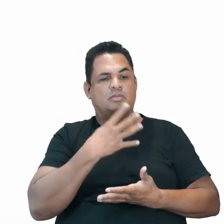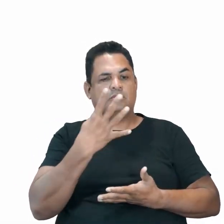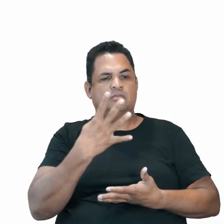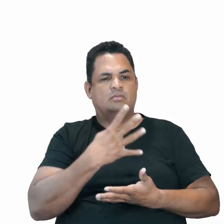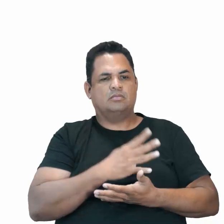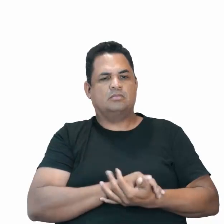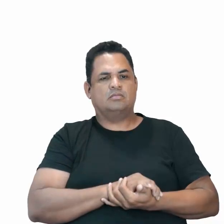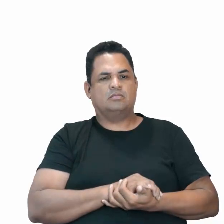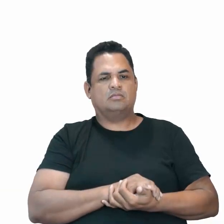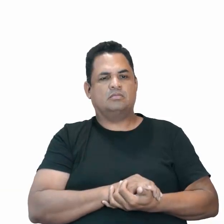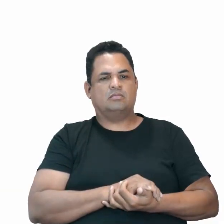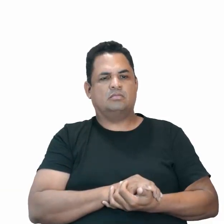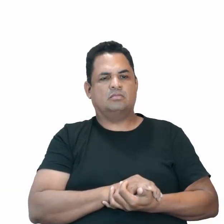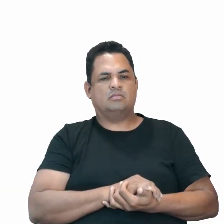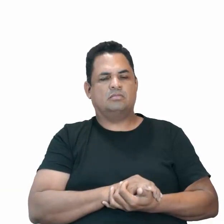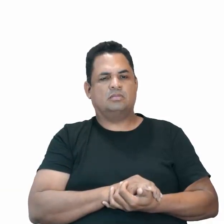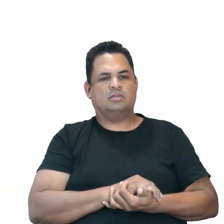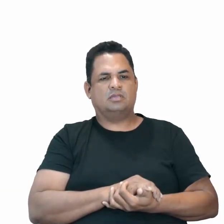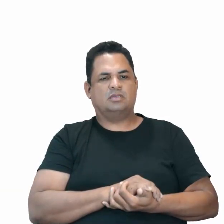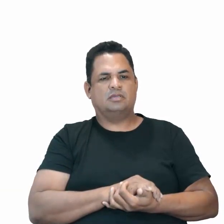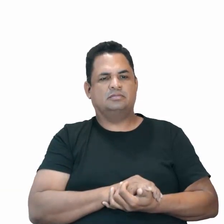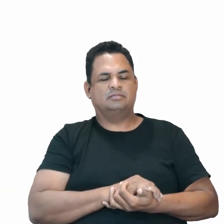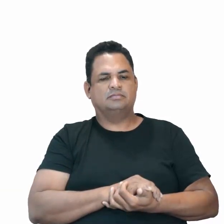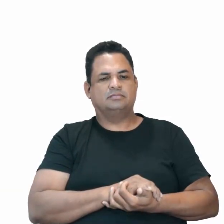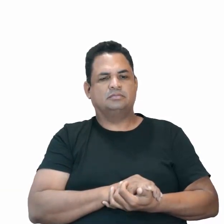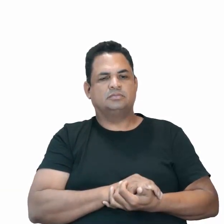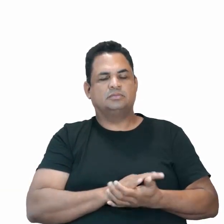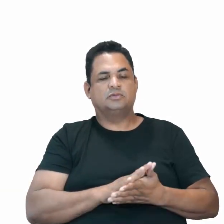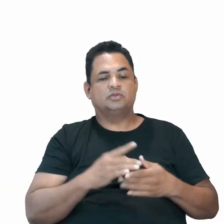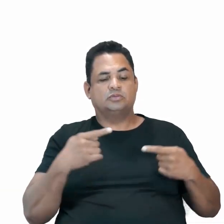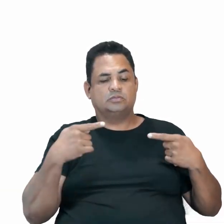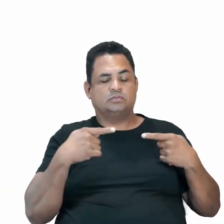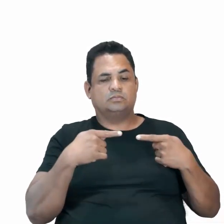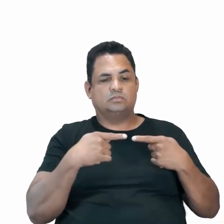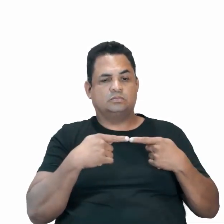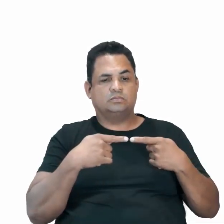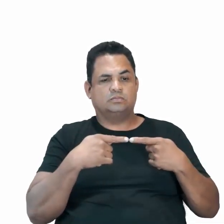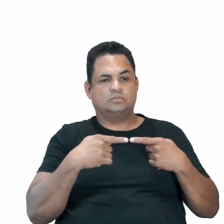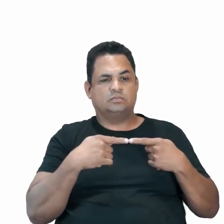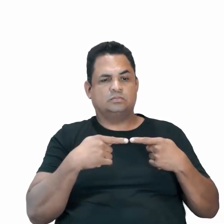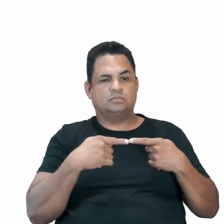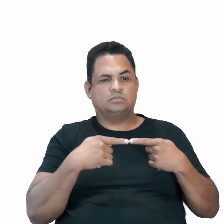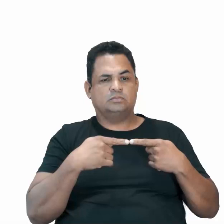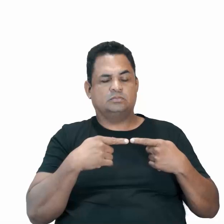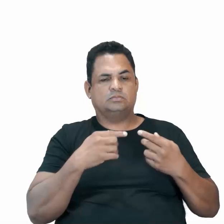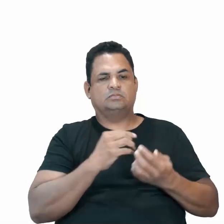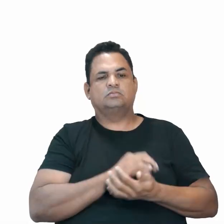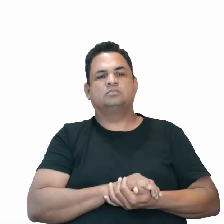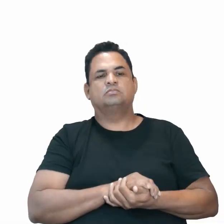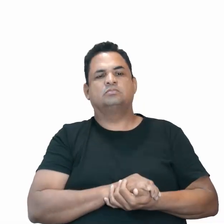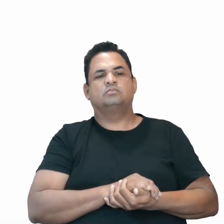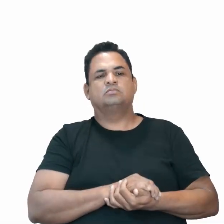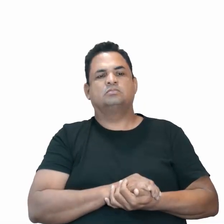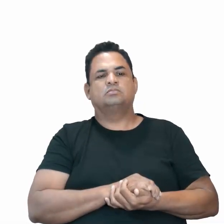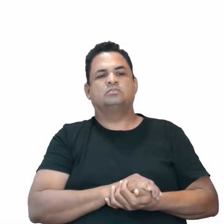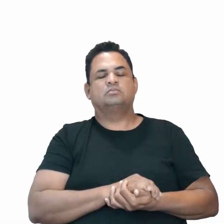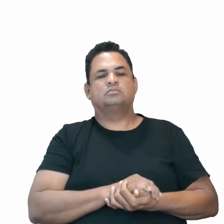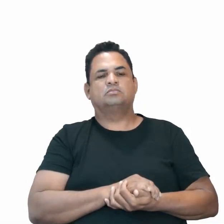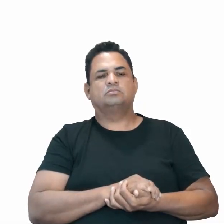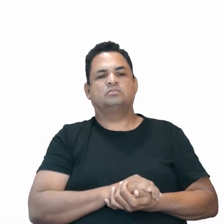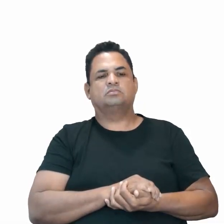4 cargas. Eu vou apagar. Quando essas 4 cargas chegam aqui, o que vai acontecer com elas quando